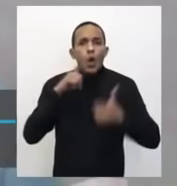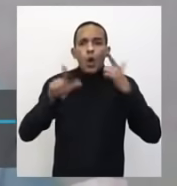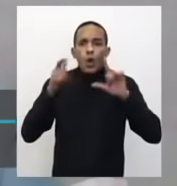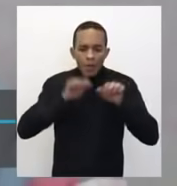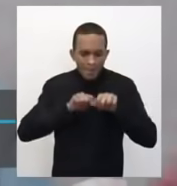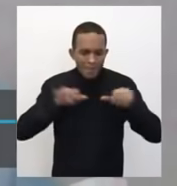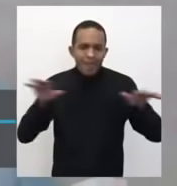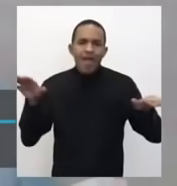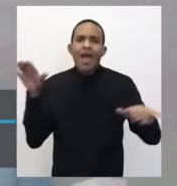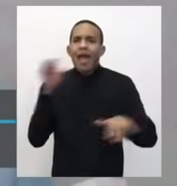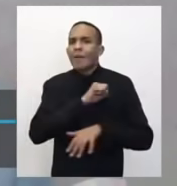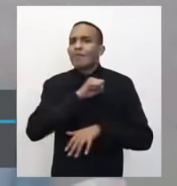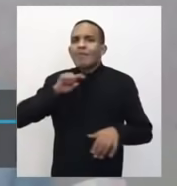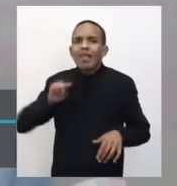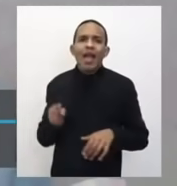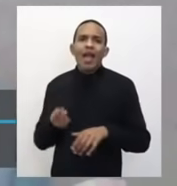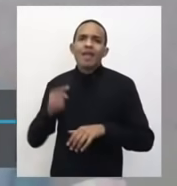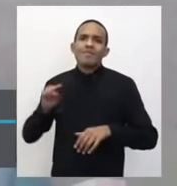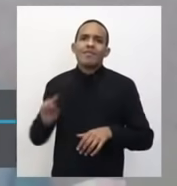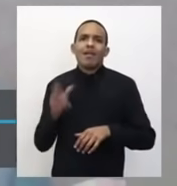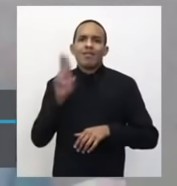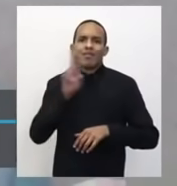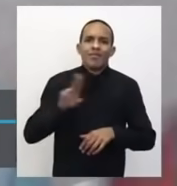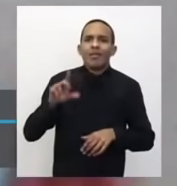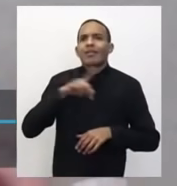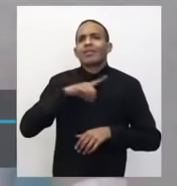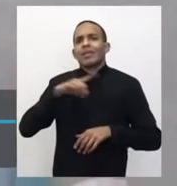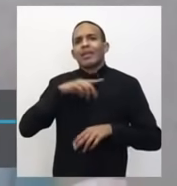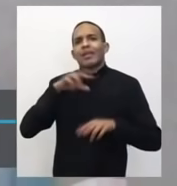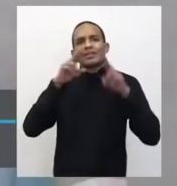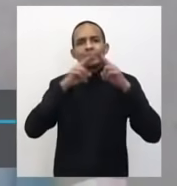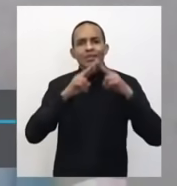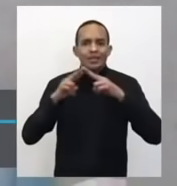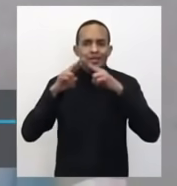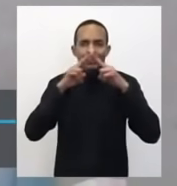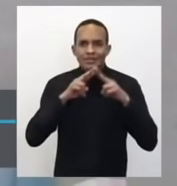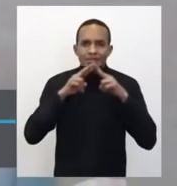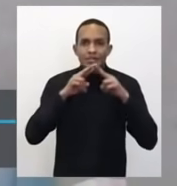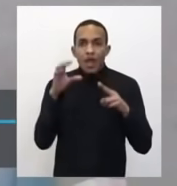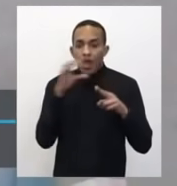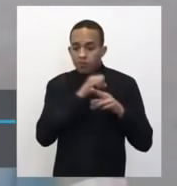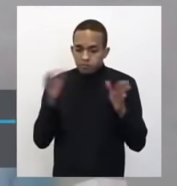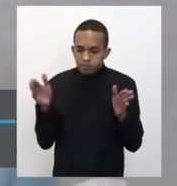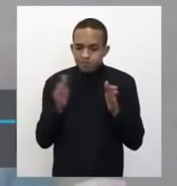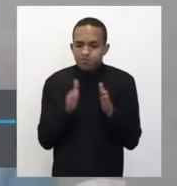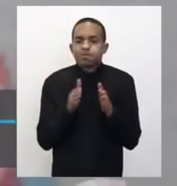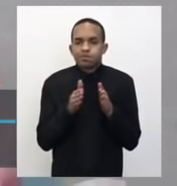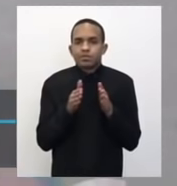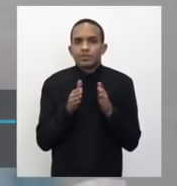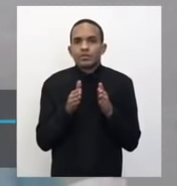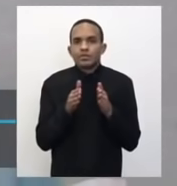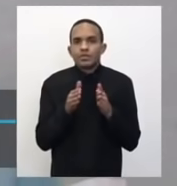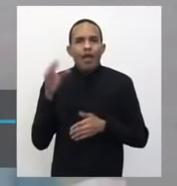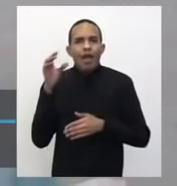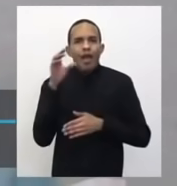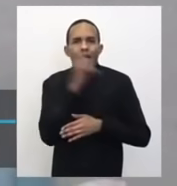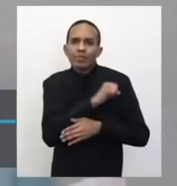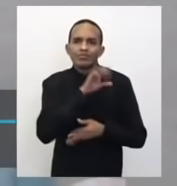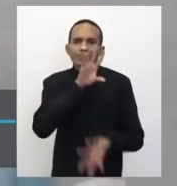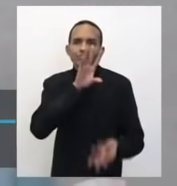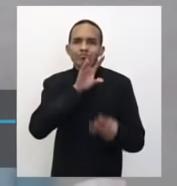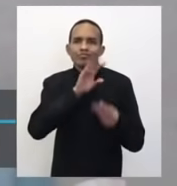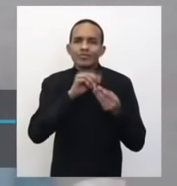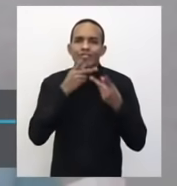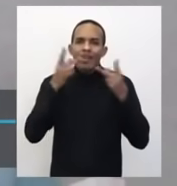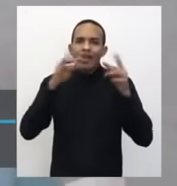espalhar entre os milhares de usuários que existem pelas redes num curto período de tempo. né? Naquele rapidinho, tá lá para